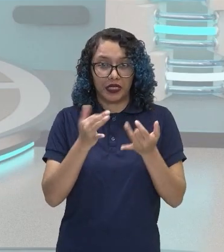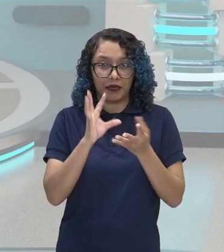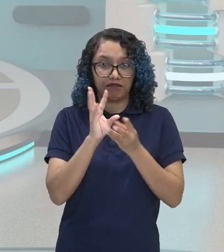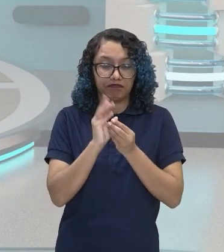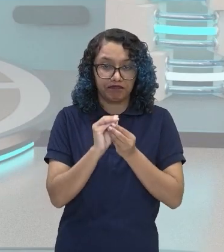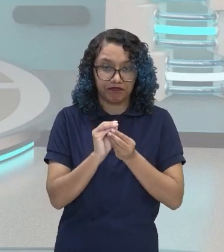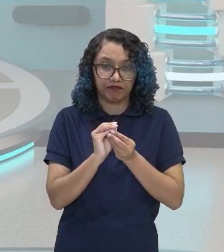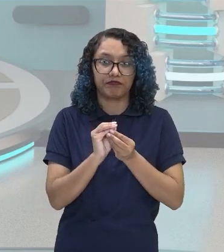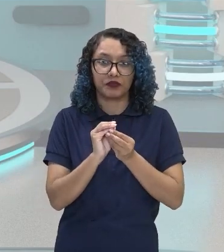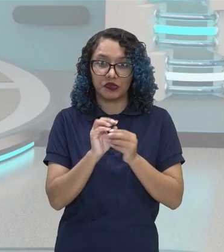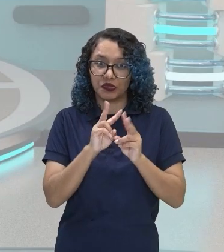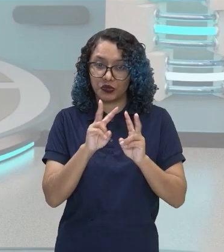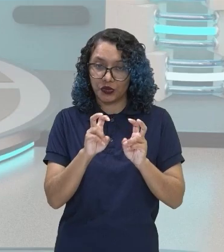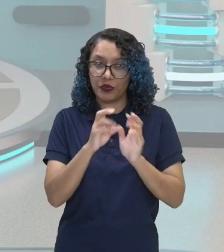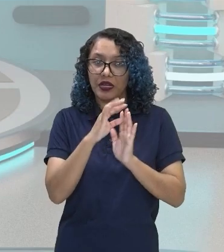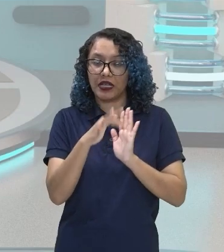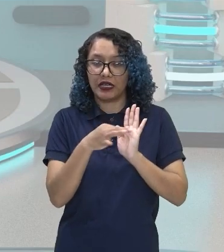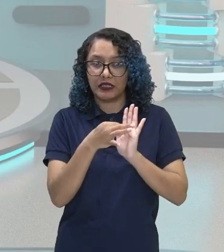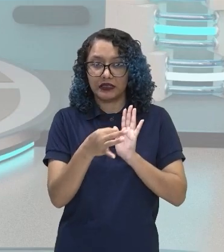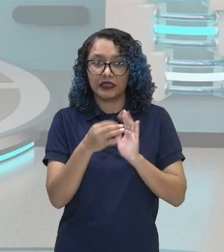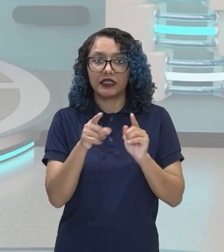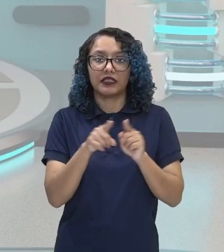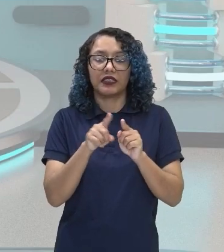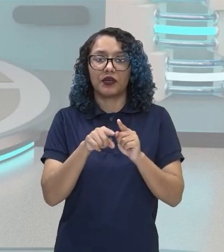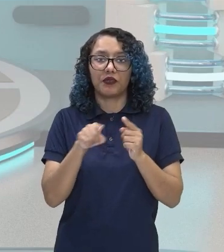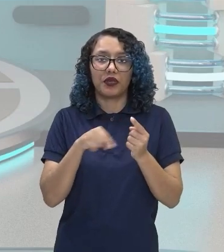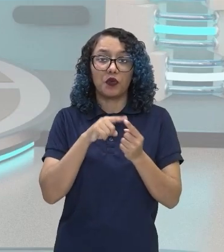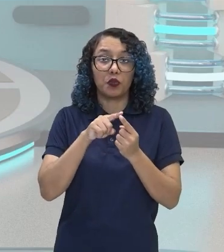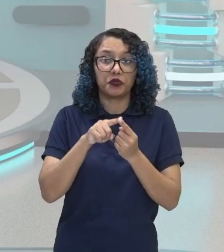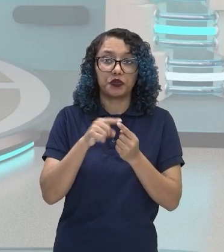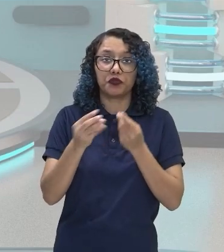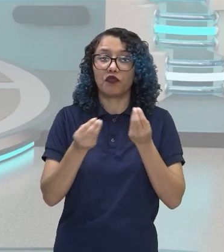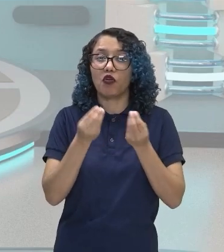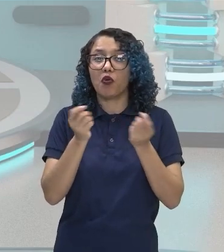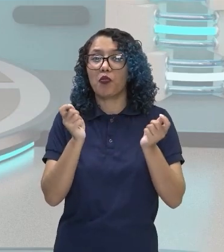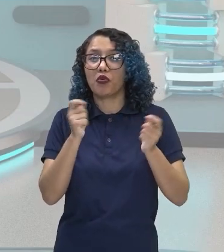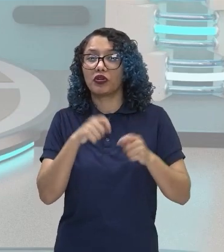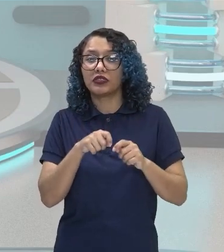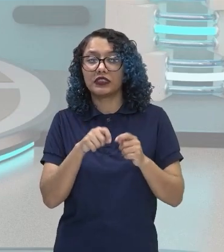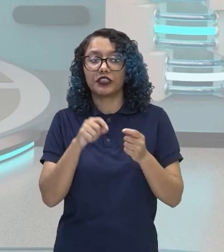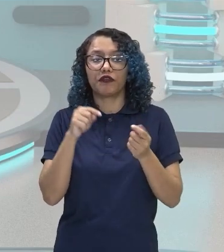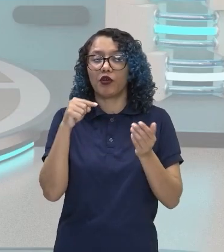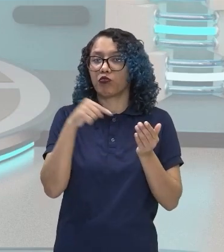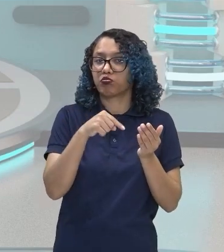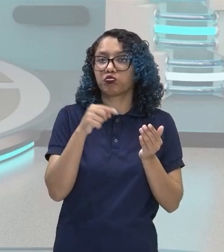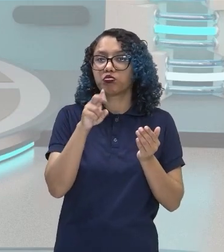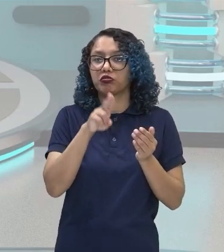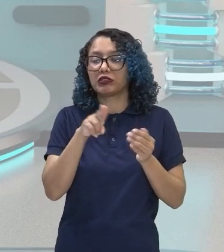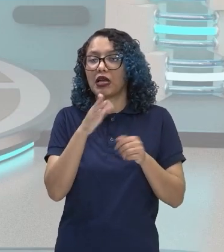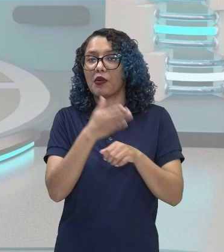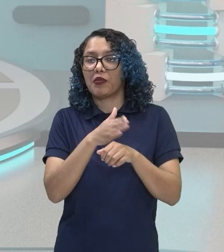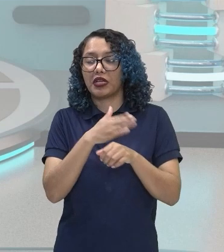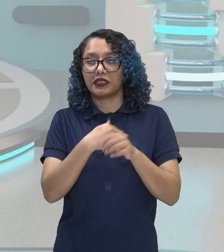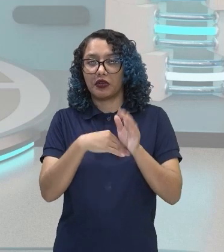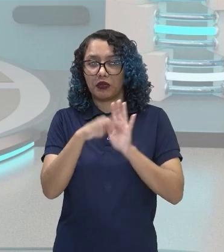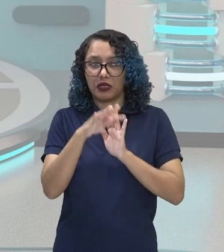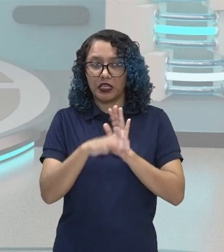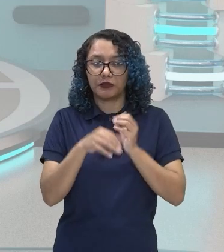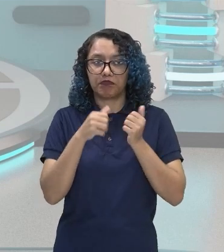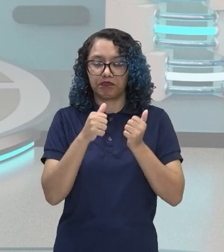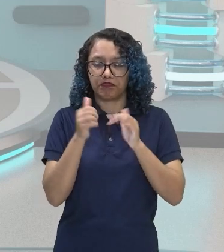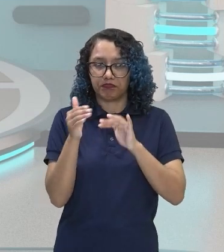o que é uma resenha, para que ela serve, de que forma nós interagimos com esse gênero textual, nós vamos